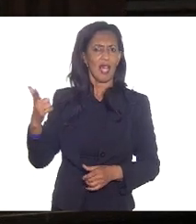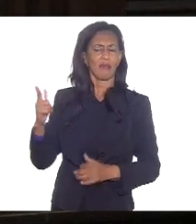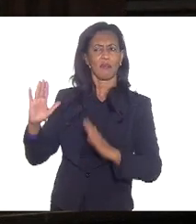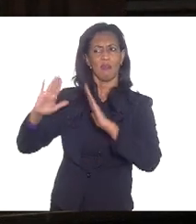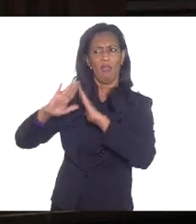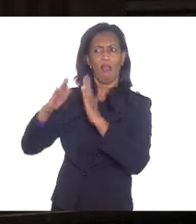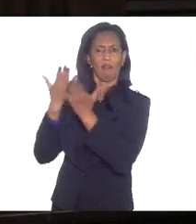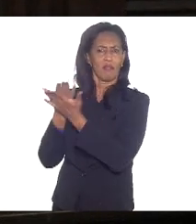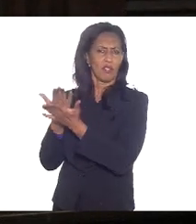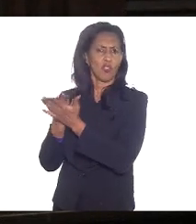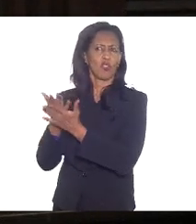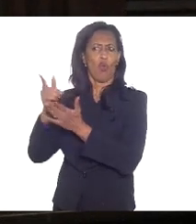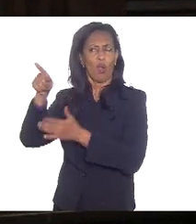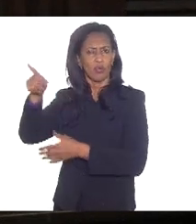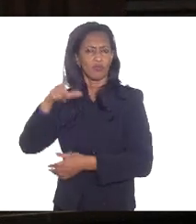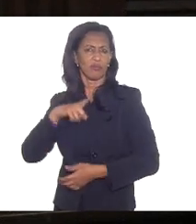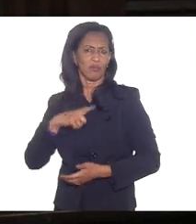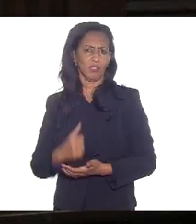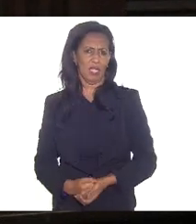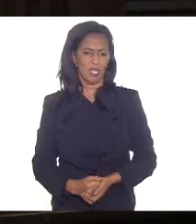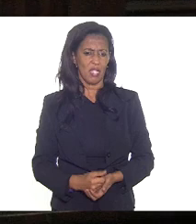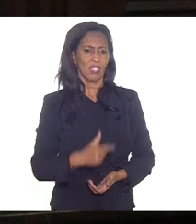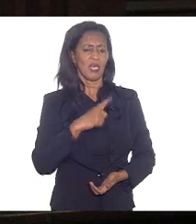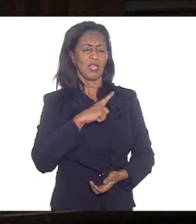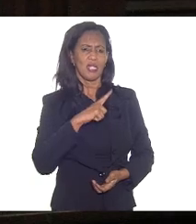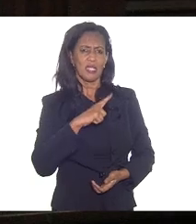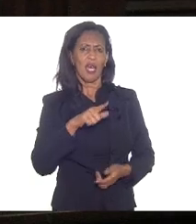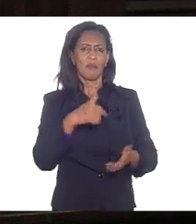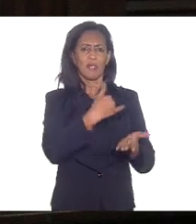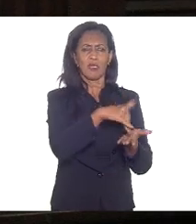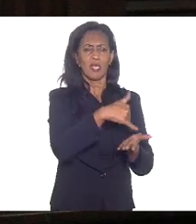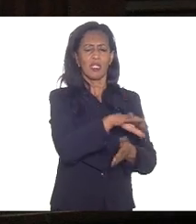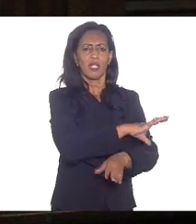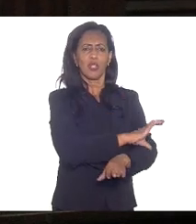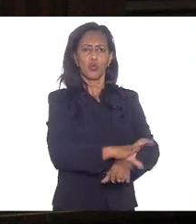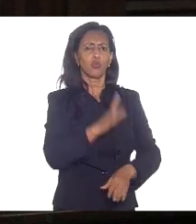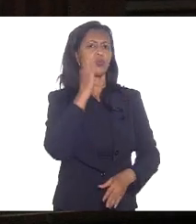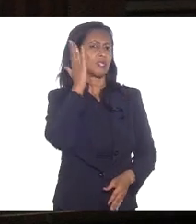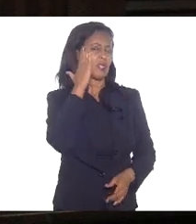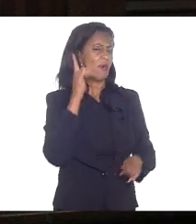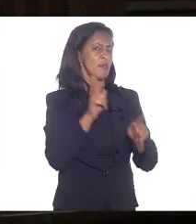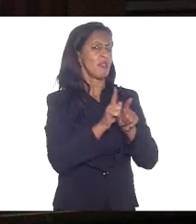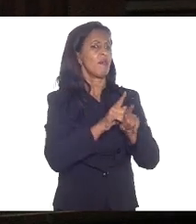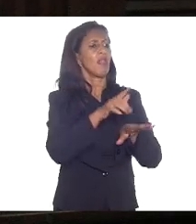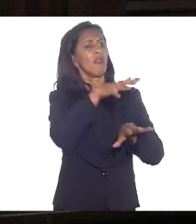territórios. A Secretaria de Cultura sabe quais são os equipamentos culturais. E, além disso, os equipamentos